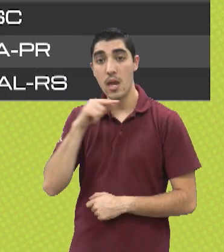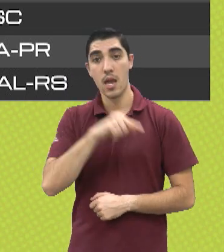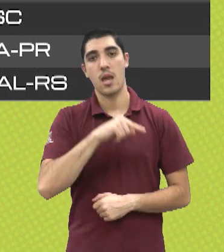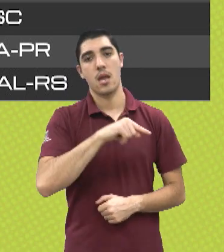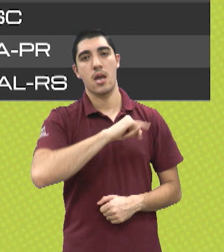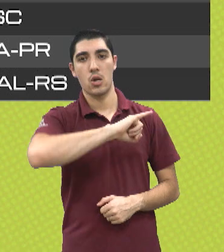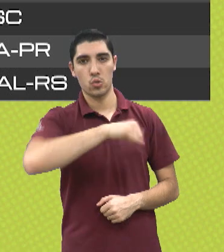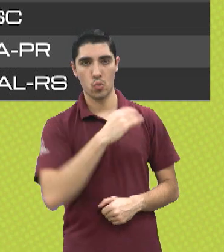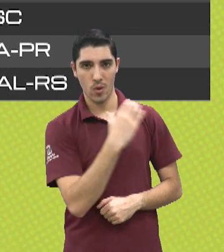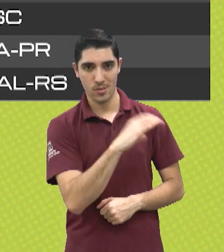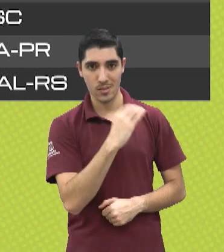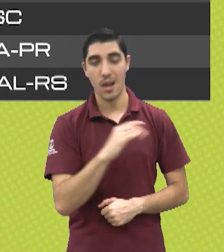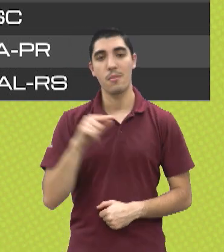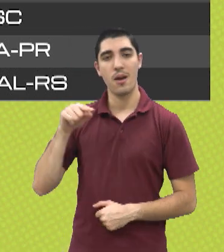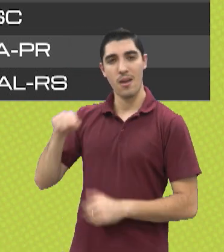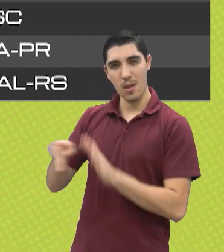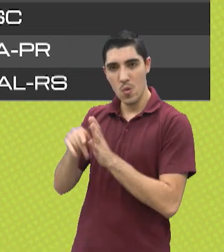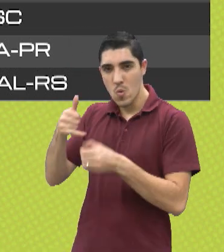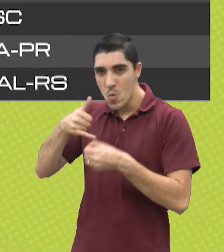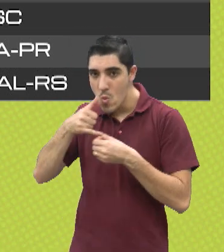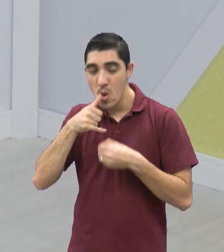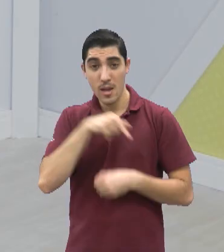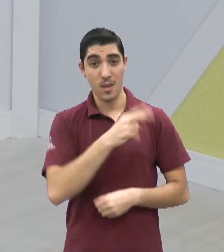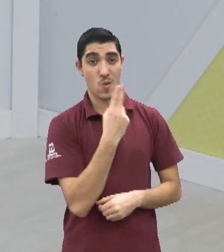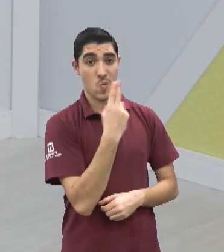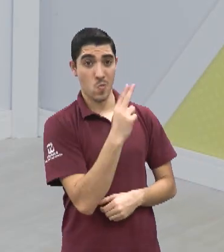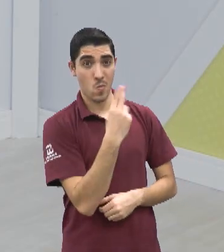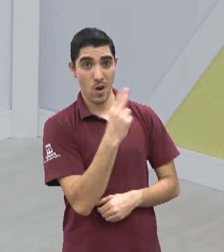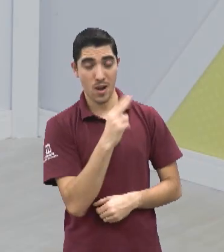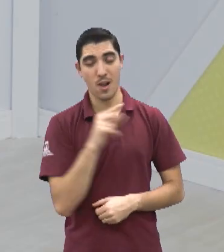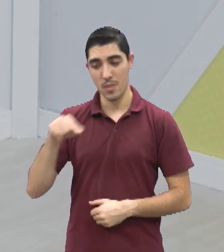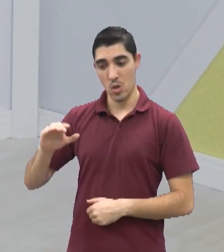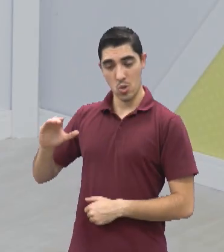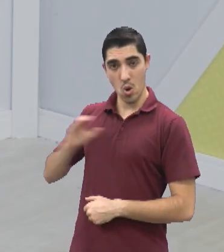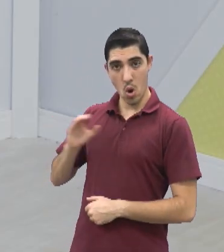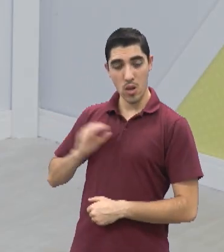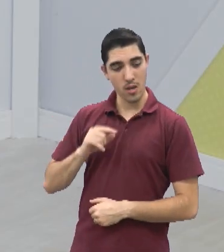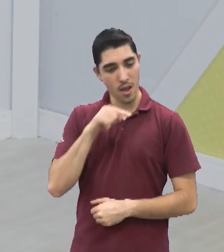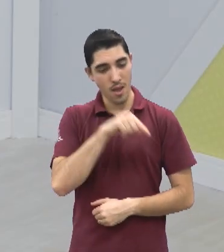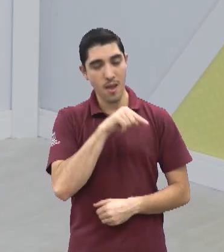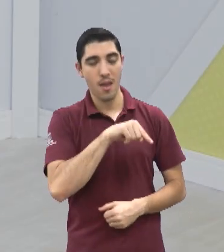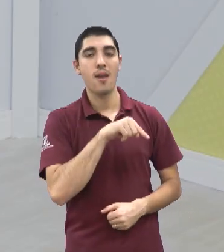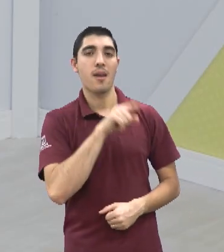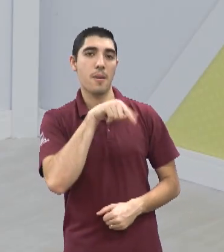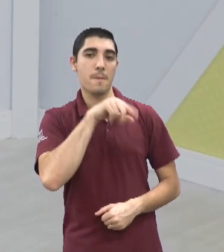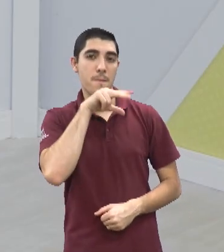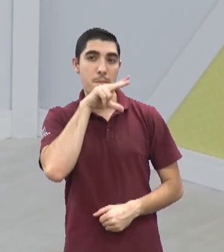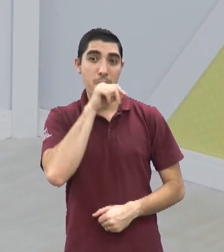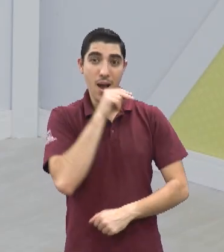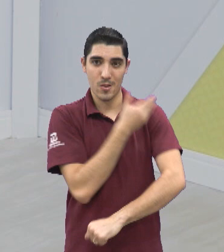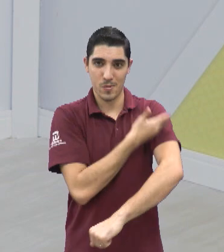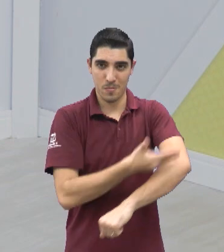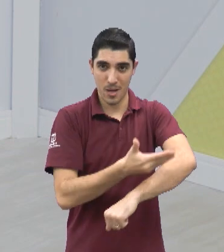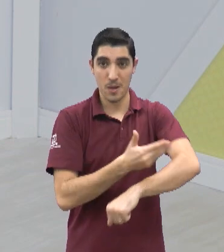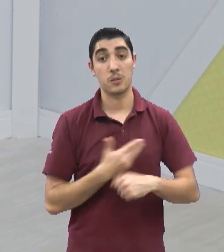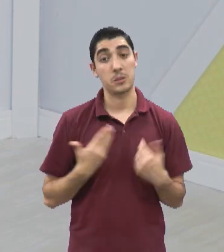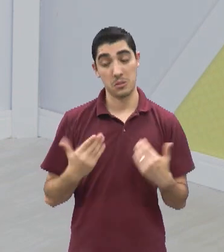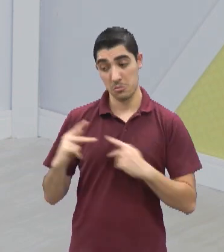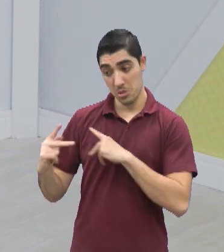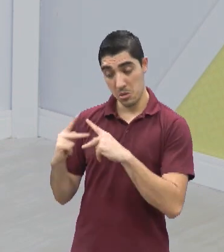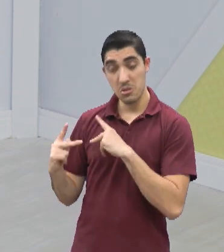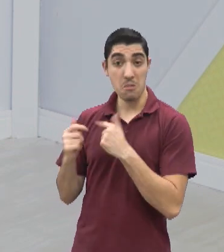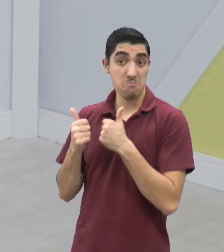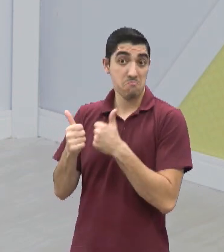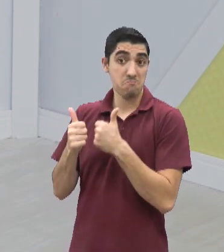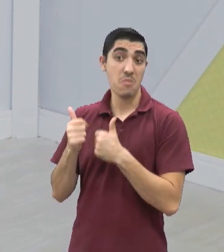Joaçaba, Açoeba do Paraná contra o Moarama, o clássico paranaense, Corinthians e Pato Futsal. São José relativamente se deu bem, a equipe do Jaraguá